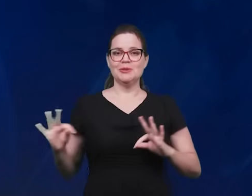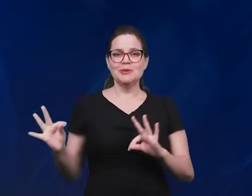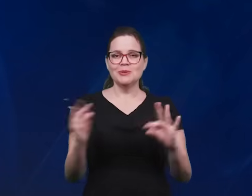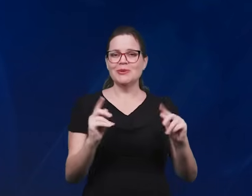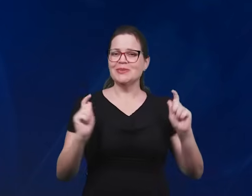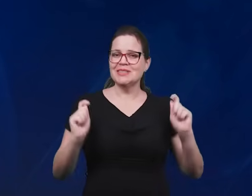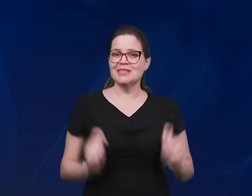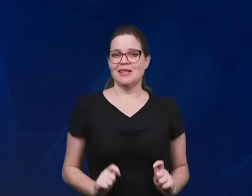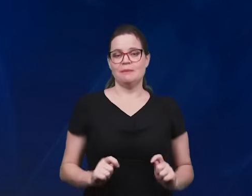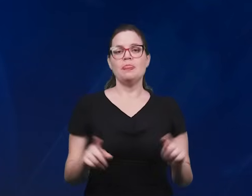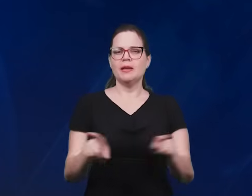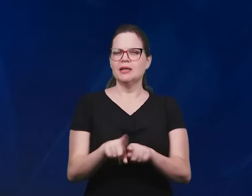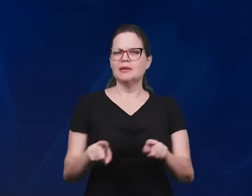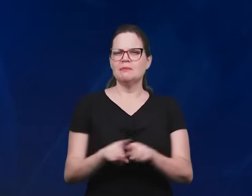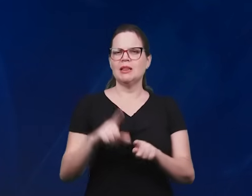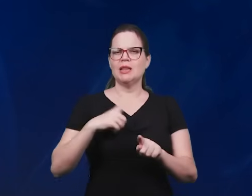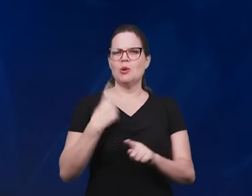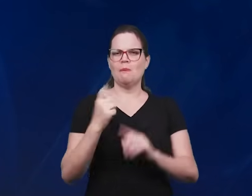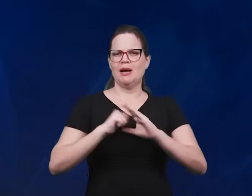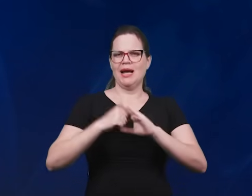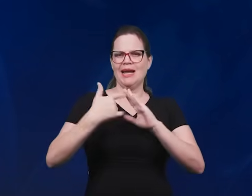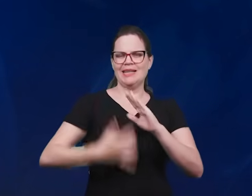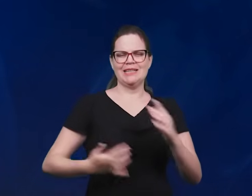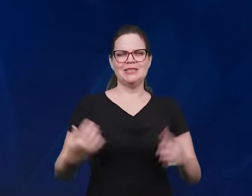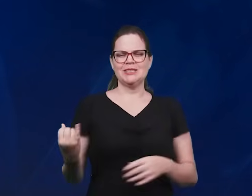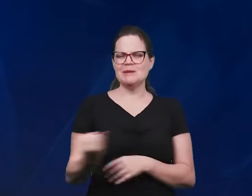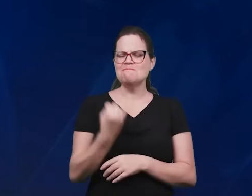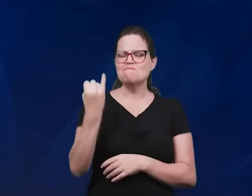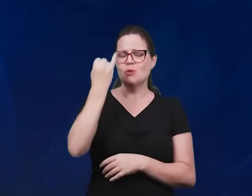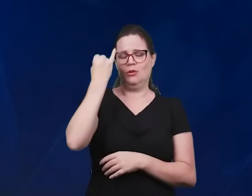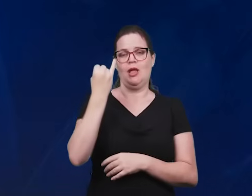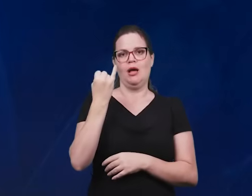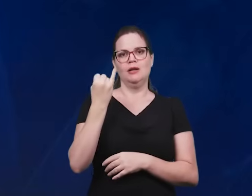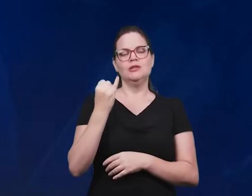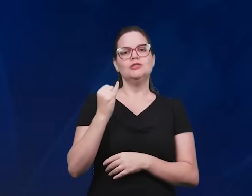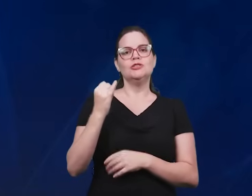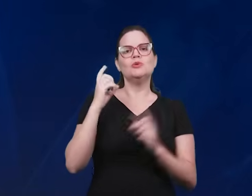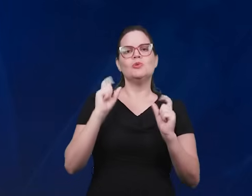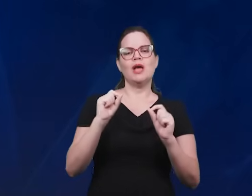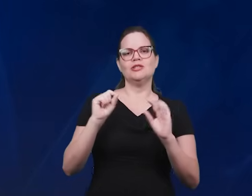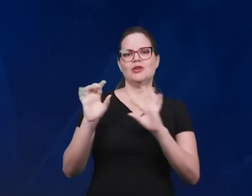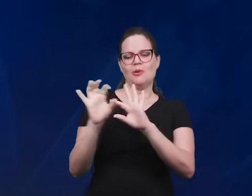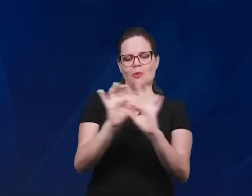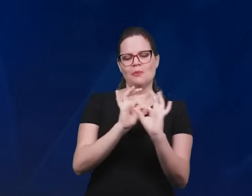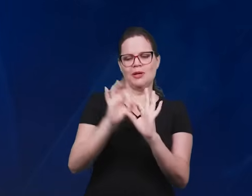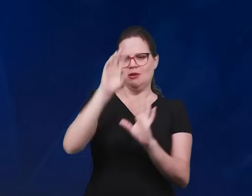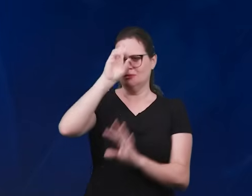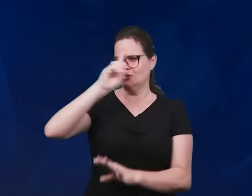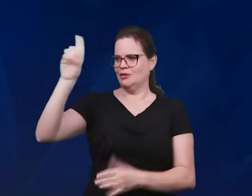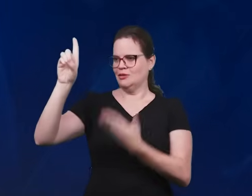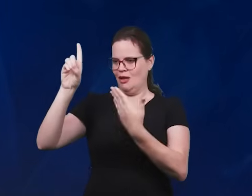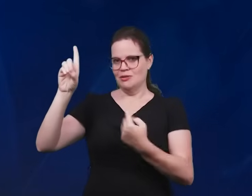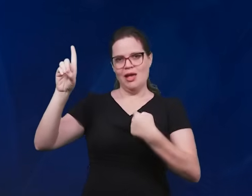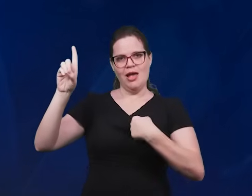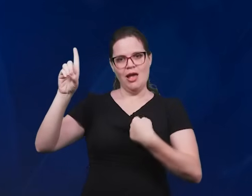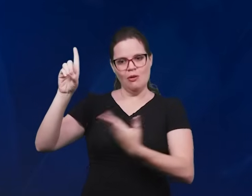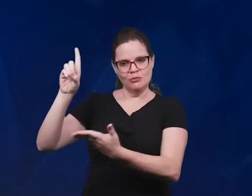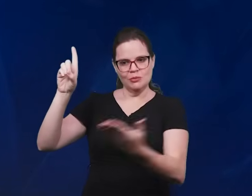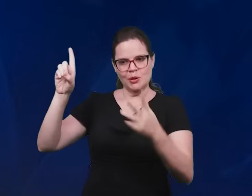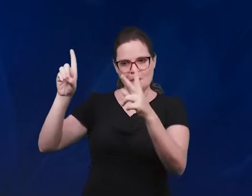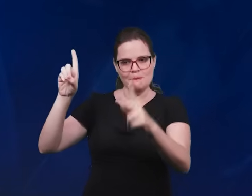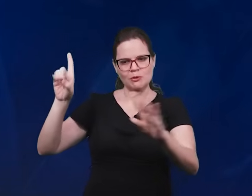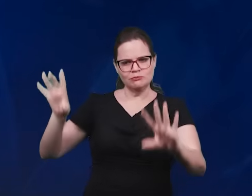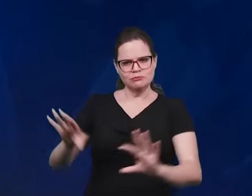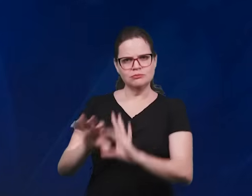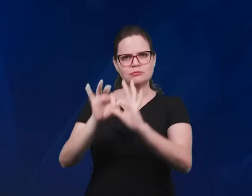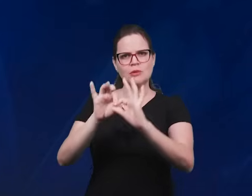aspecto importante e notável da comunhão com Deus e a comunhão de Deus com o seu povo é que essa comunhão